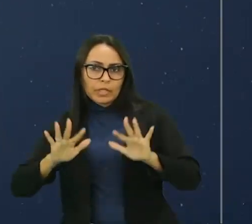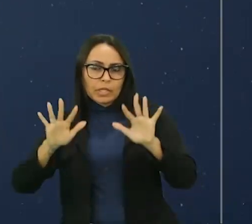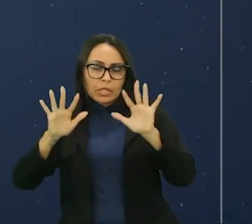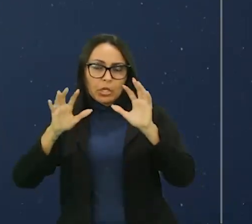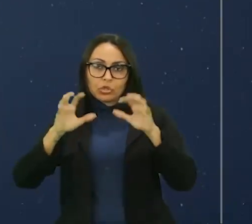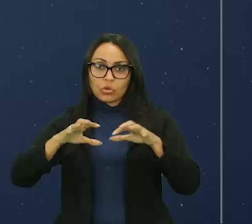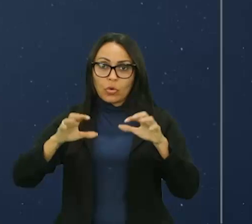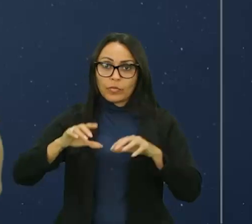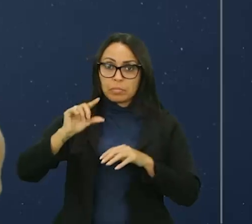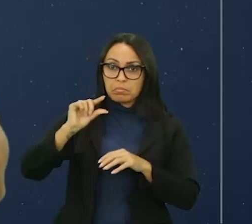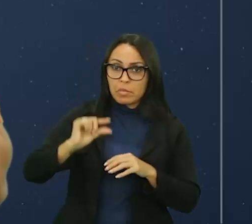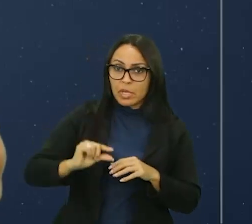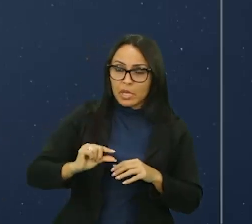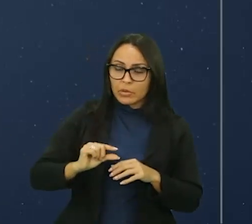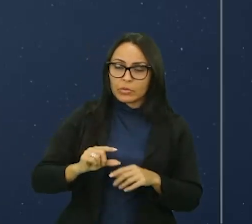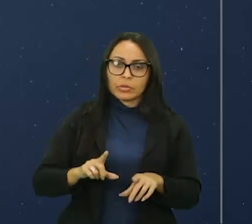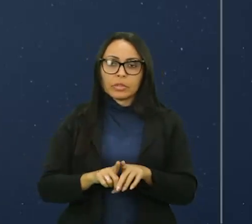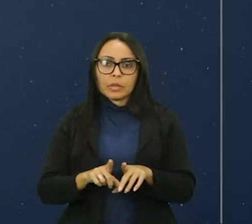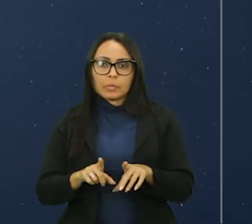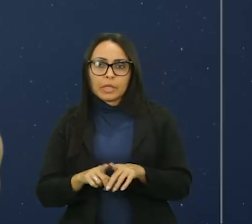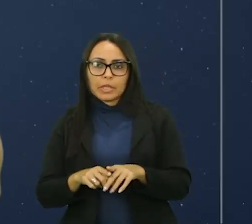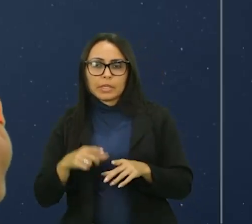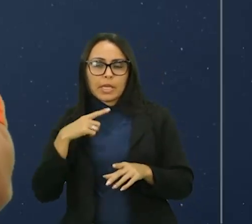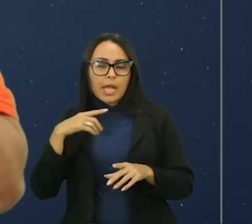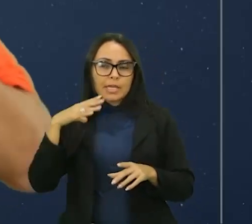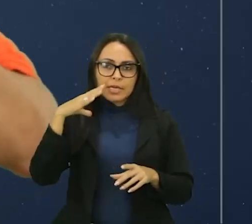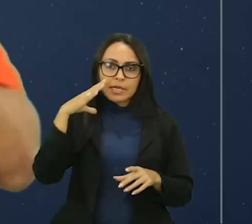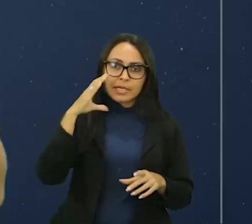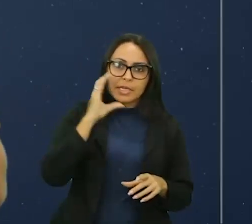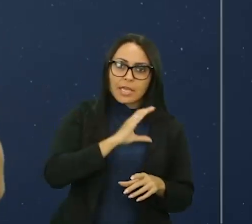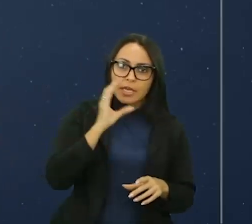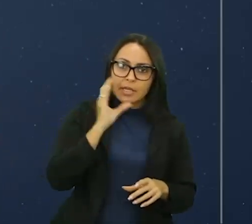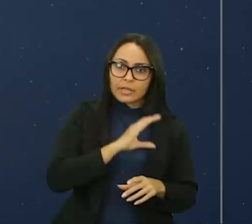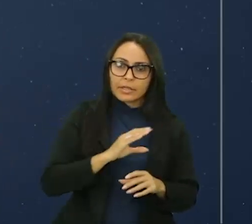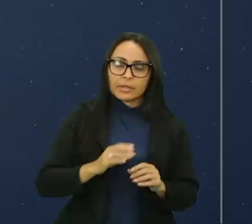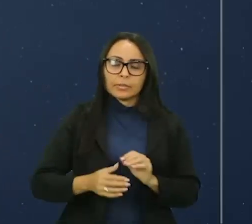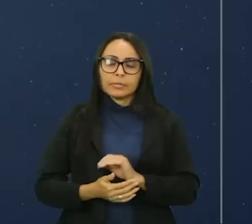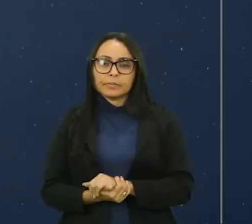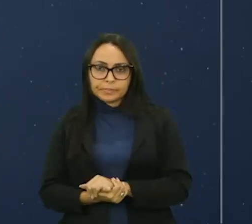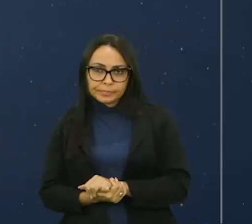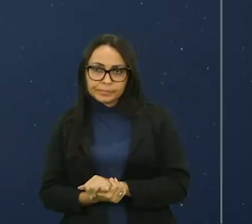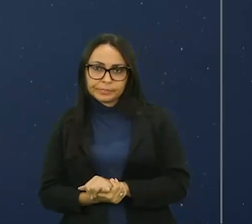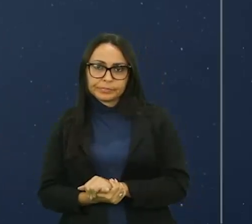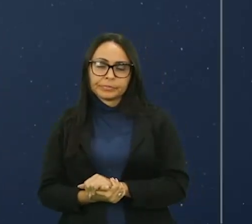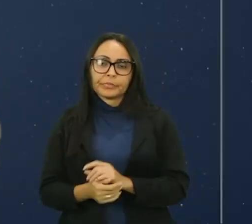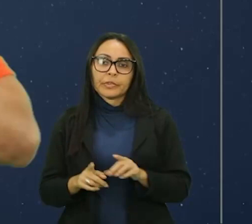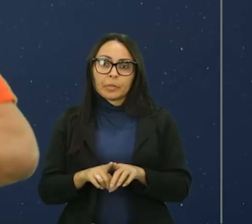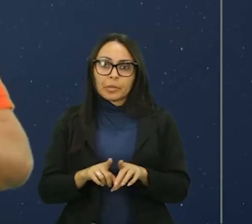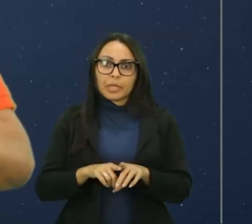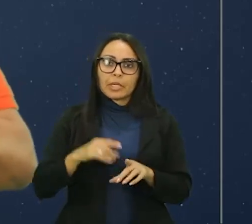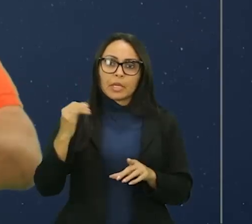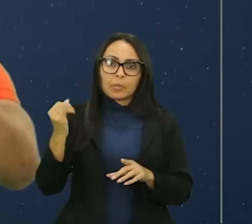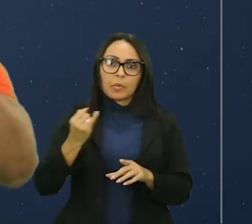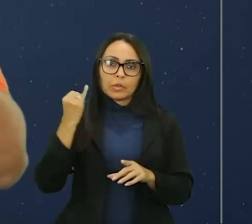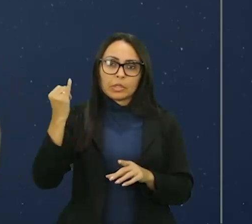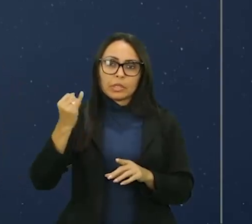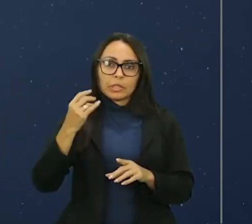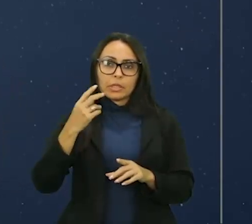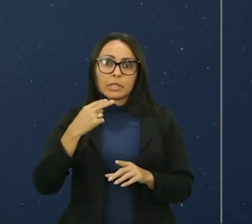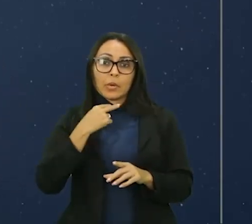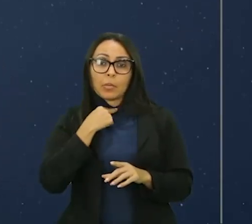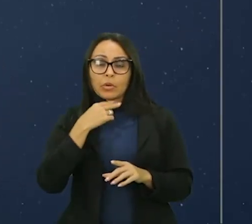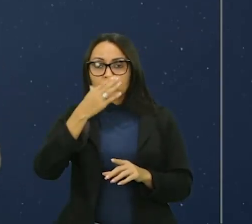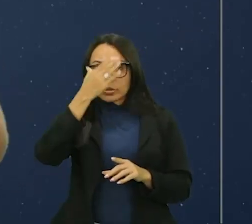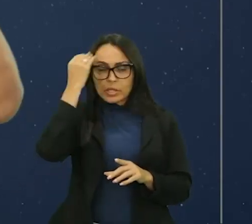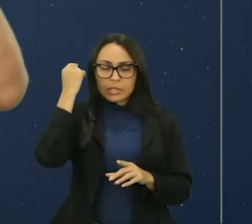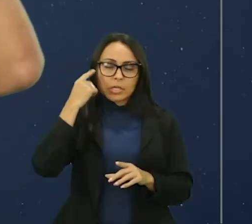e tem também as correntes quentes. Então, é um moderador térmico também super importante. E eu não posso esquecer desse